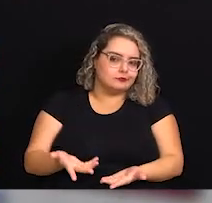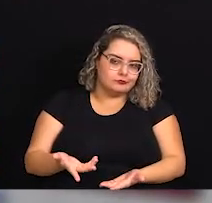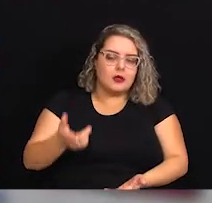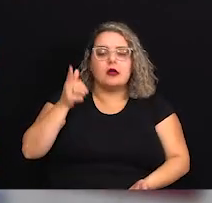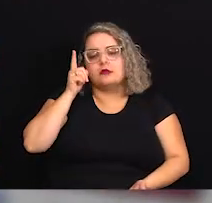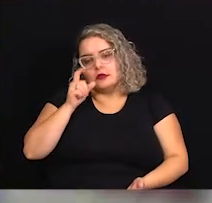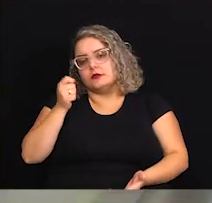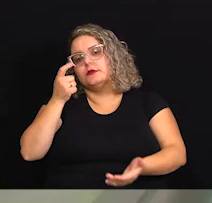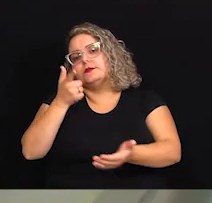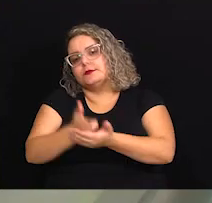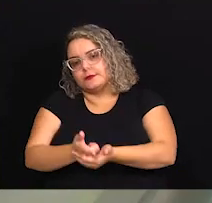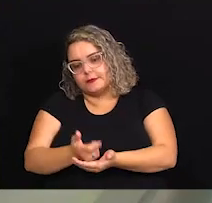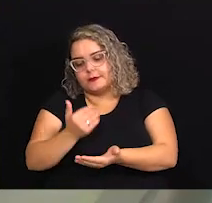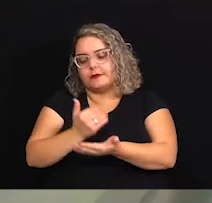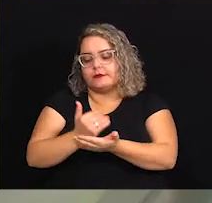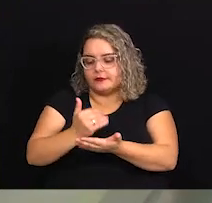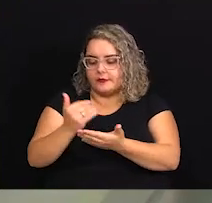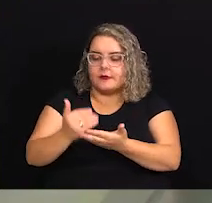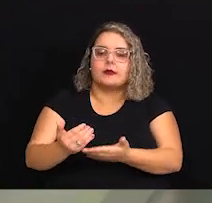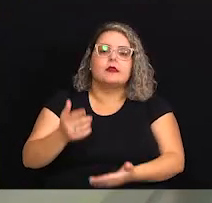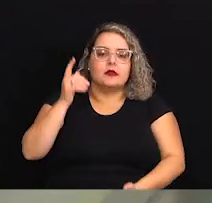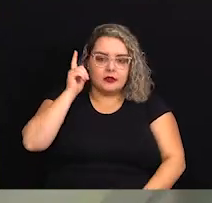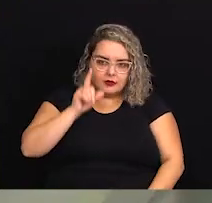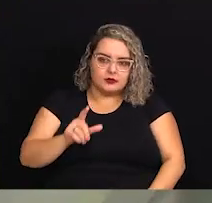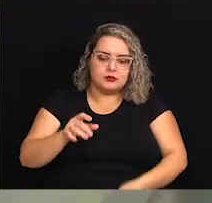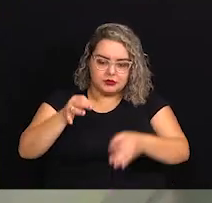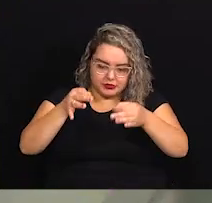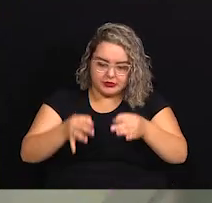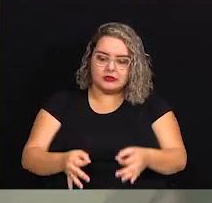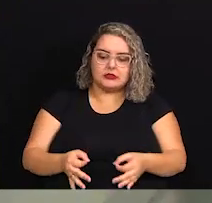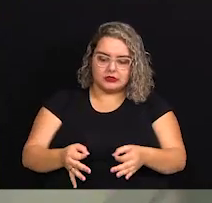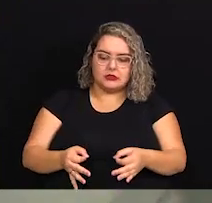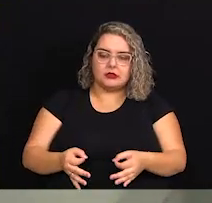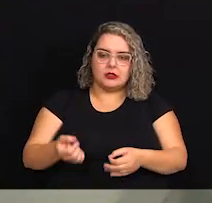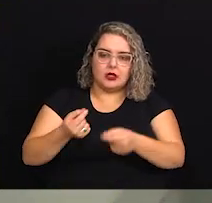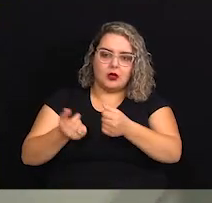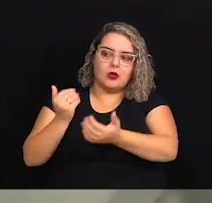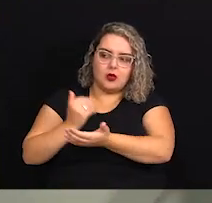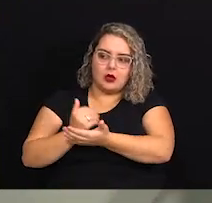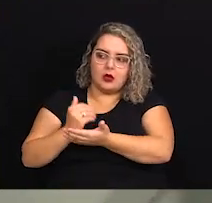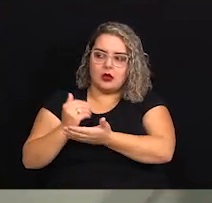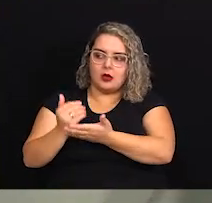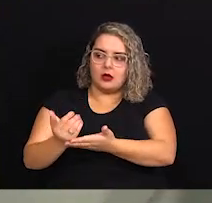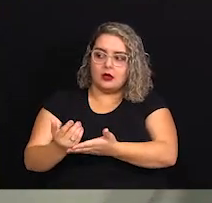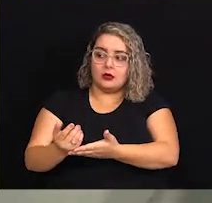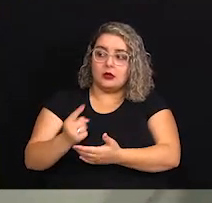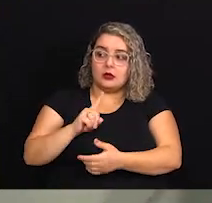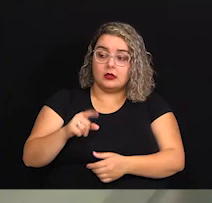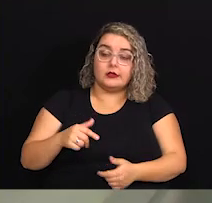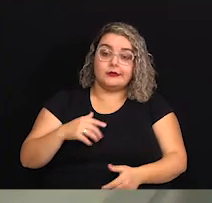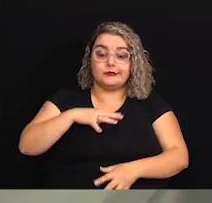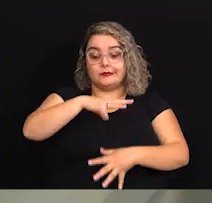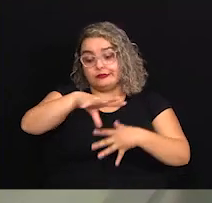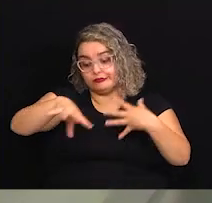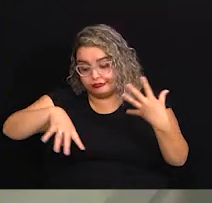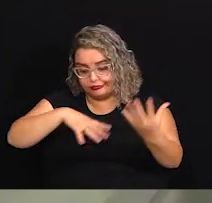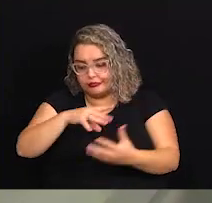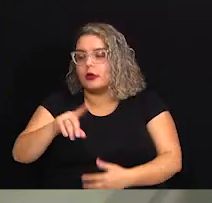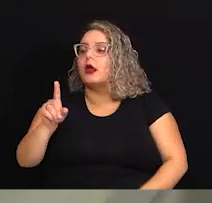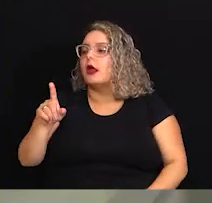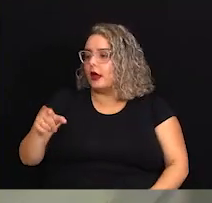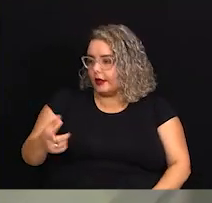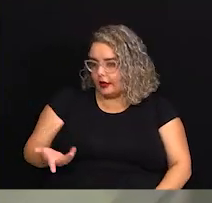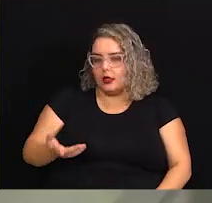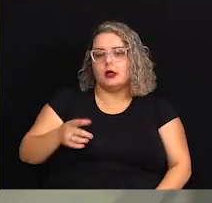aí vai caber no bolso dela a parcela para ela honrar de forma correta com esse empréstimo. E não acabar se enrolando mais, né? Não acabar